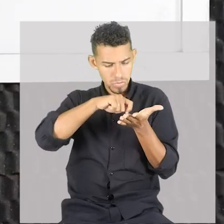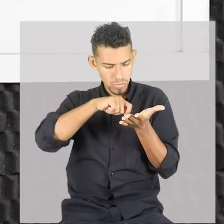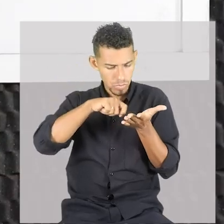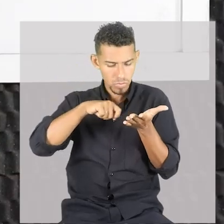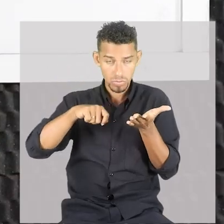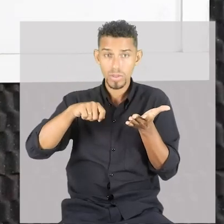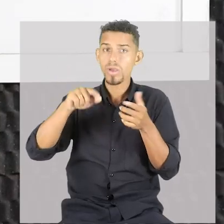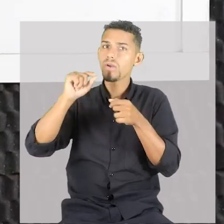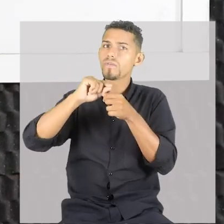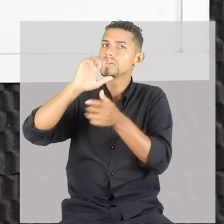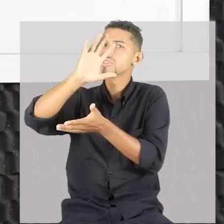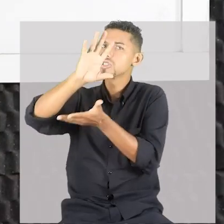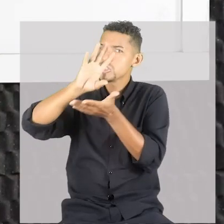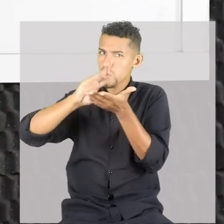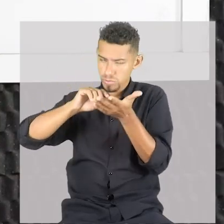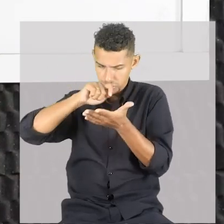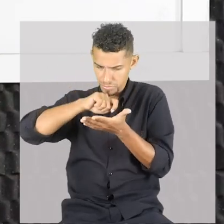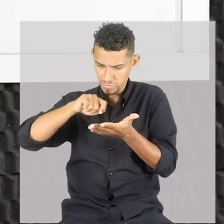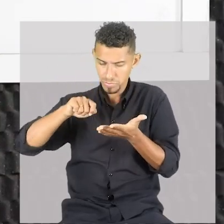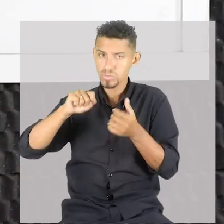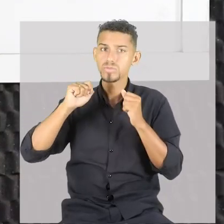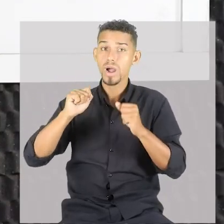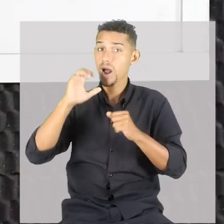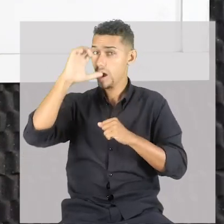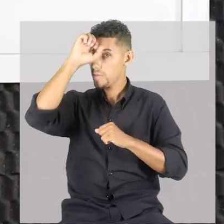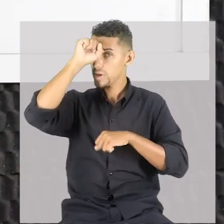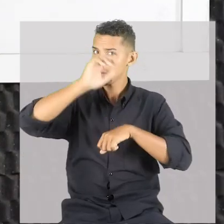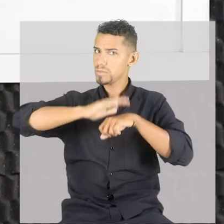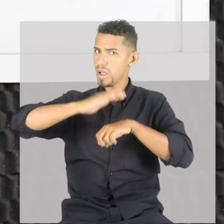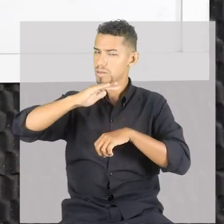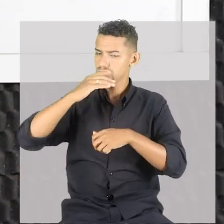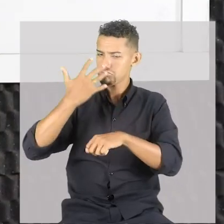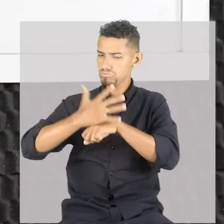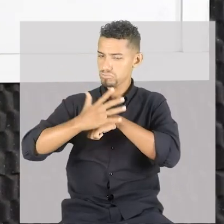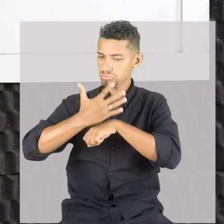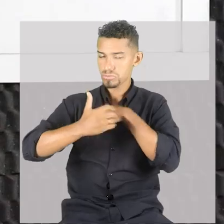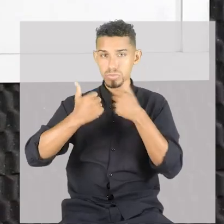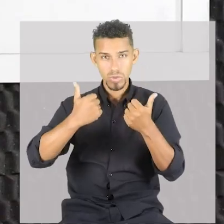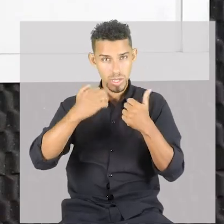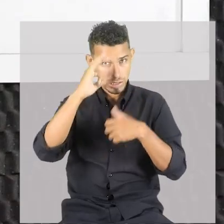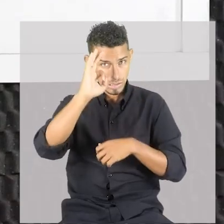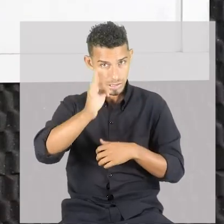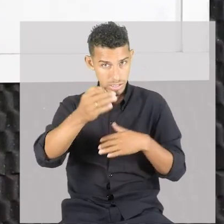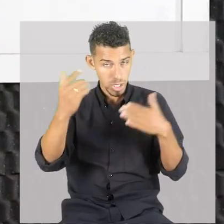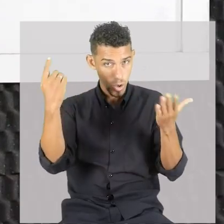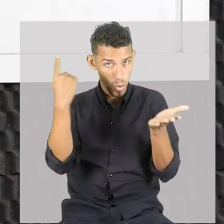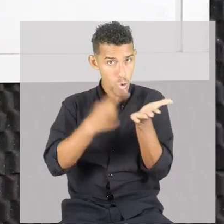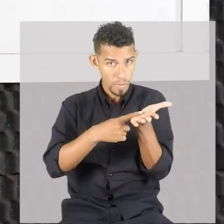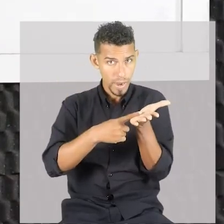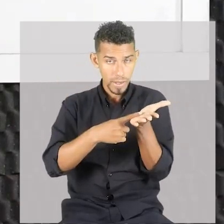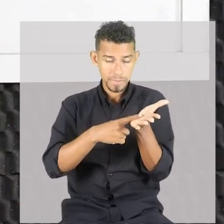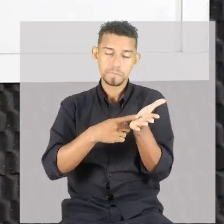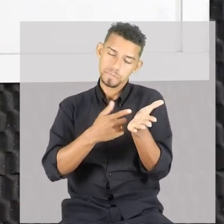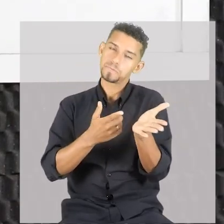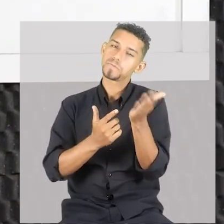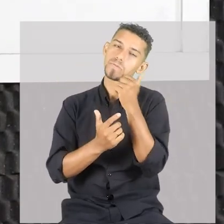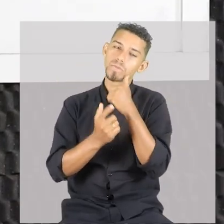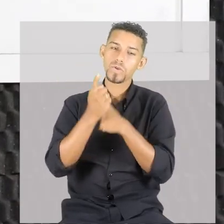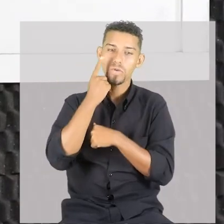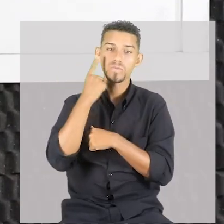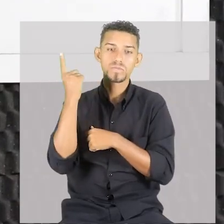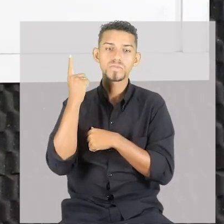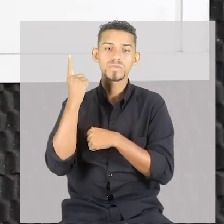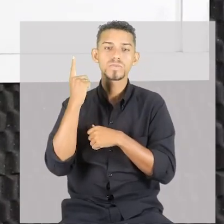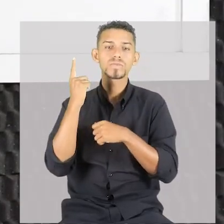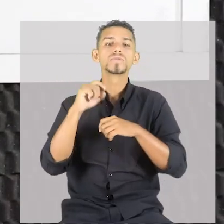que eu tô fazendo aqui aí no teu caderno. Você aprende muito mais assim, tá certo? Esse sistema aqui, né, de Whittaker,